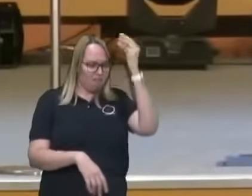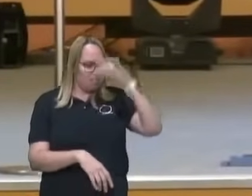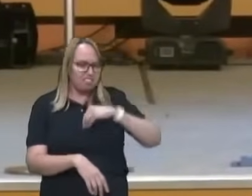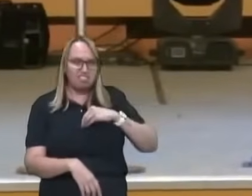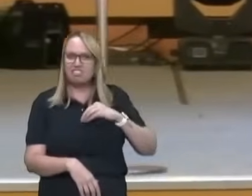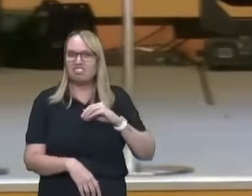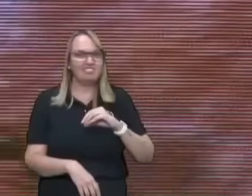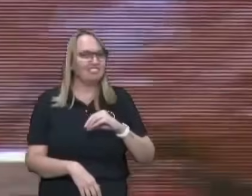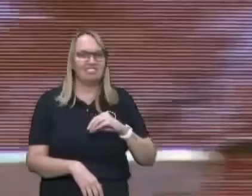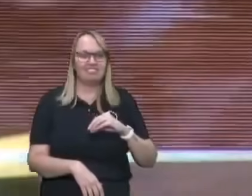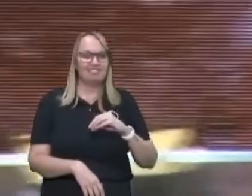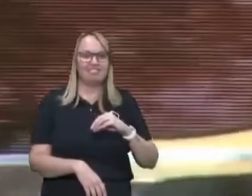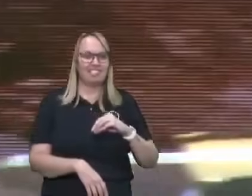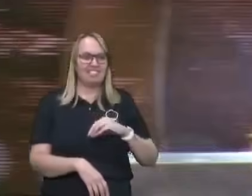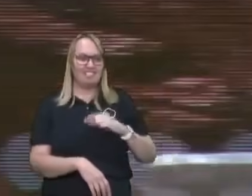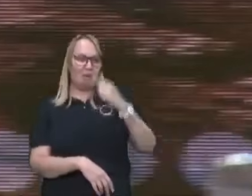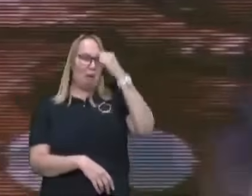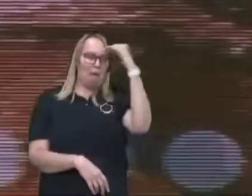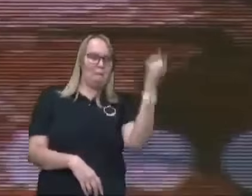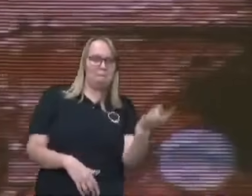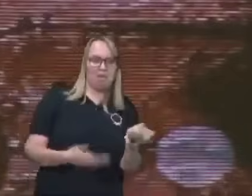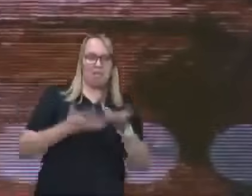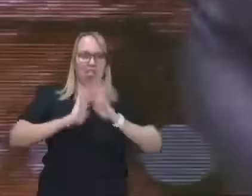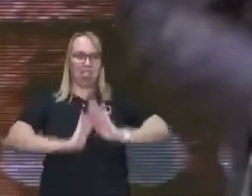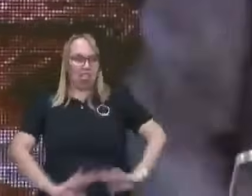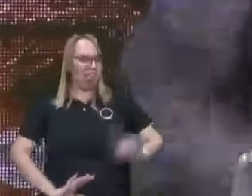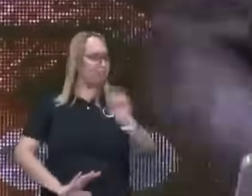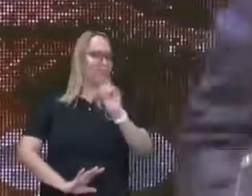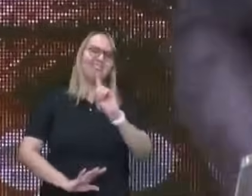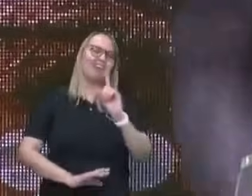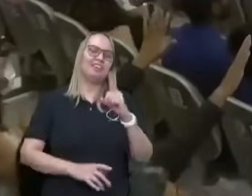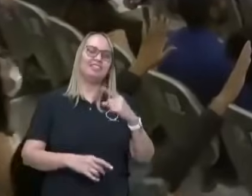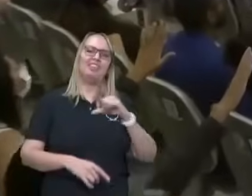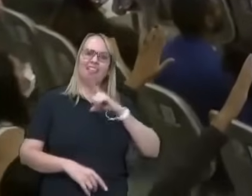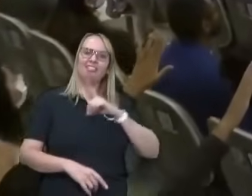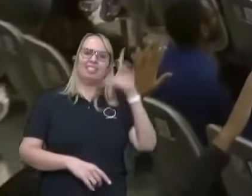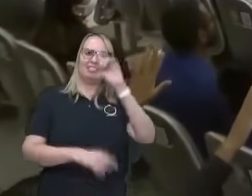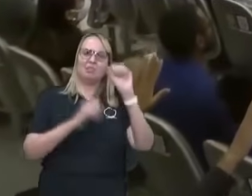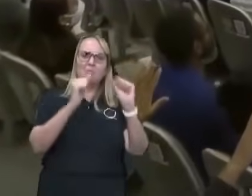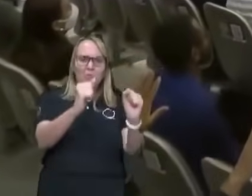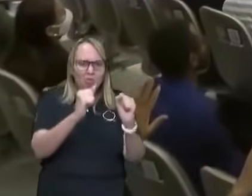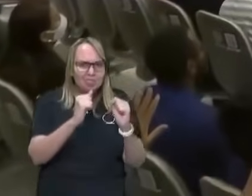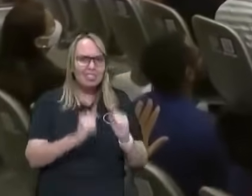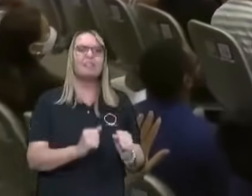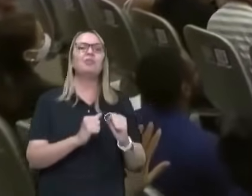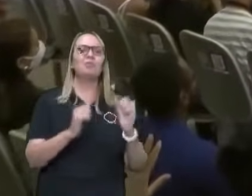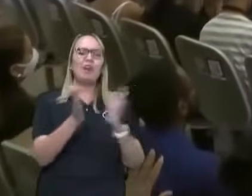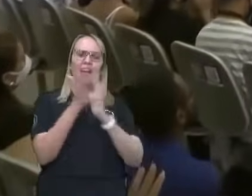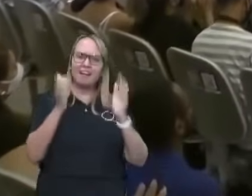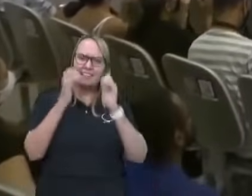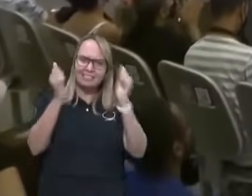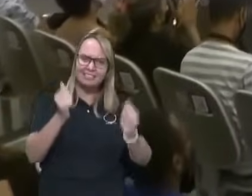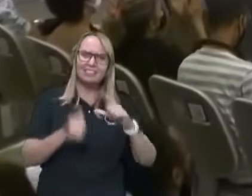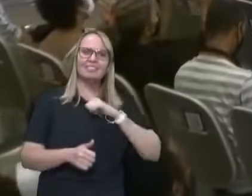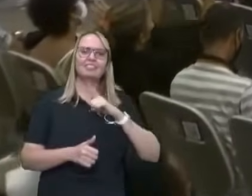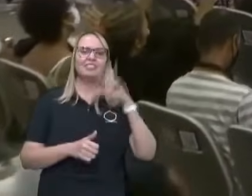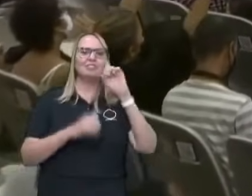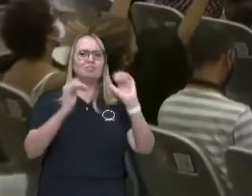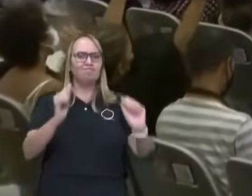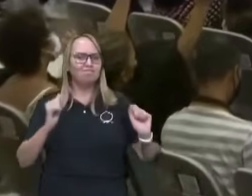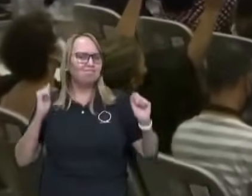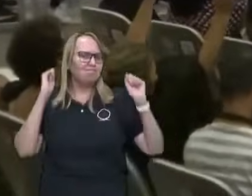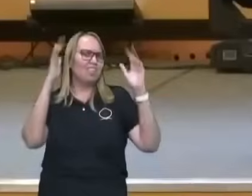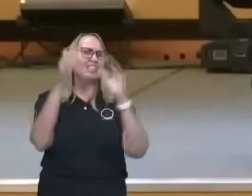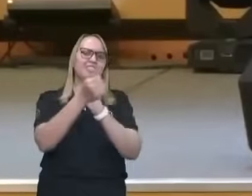entregar, se pensa que eu vou ficar moado, não. Eu tenho um Deus poderosíssimo, aleluia. Eu tenho um Deus grande,